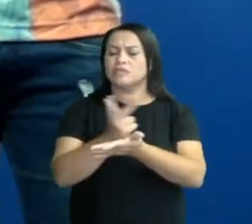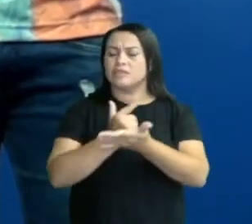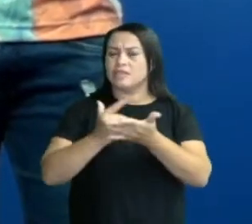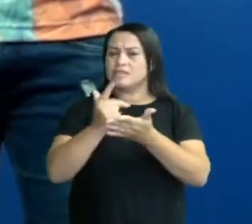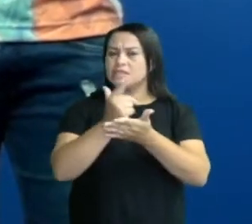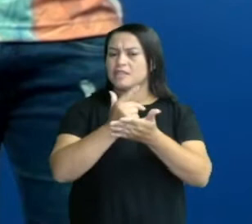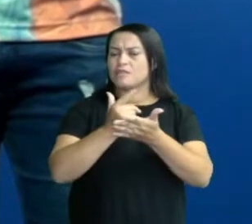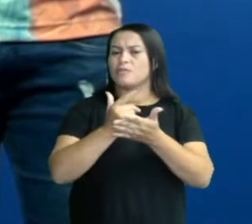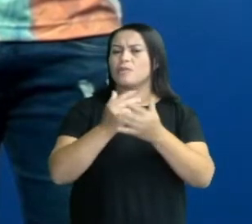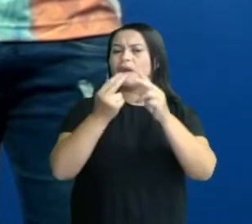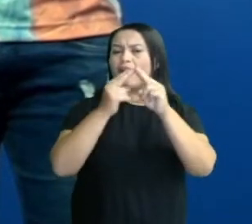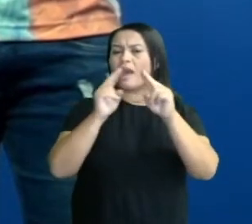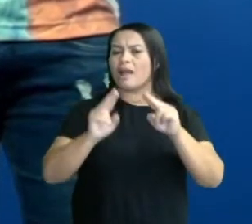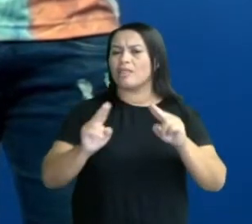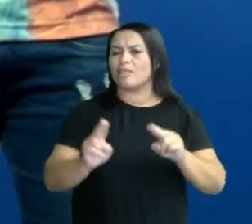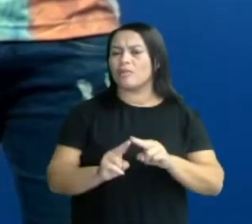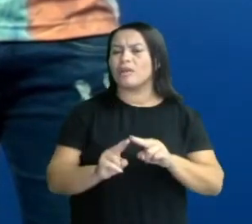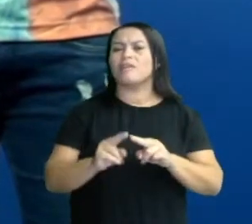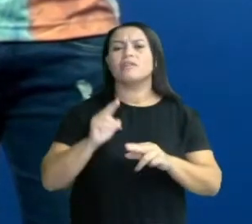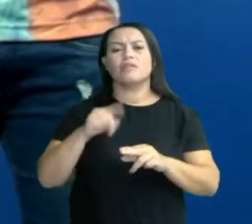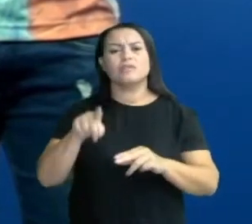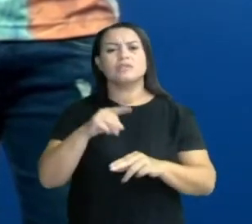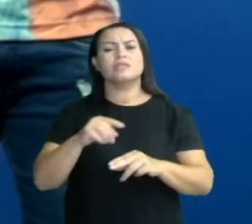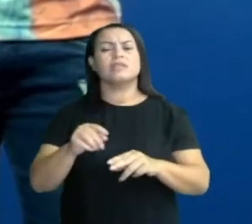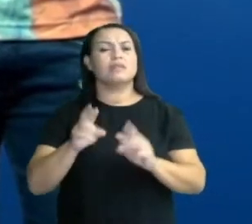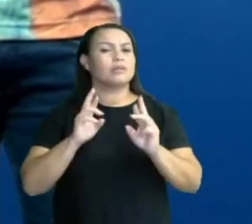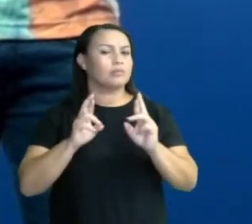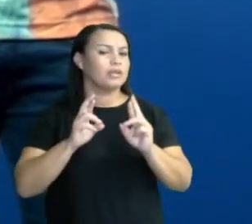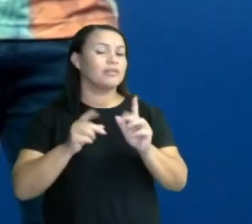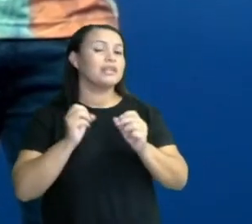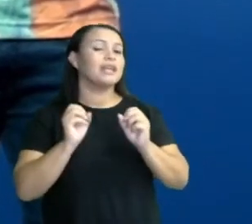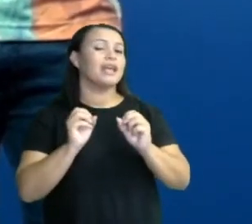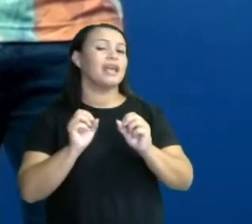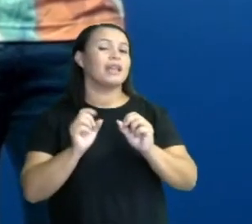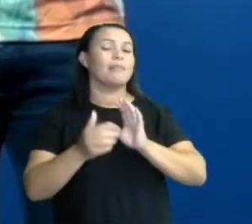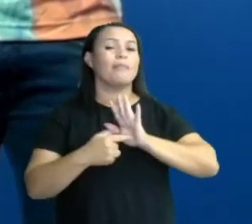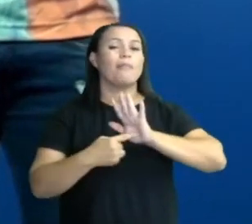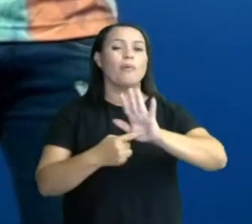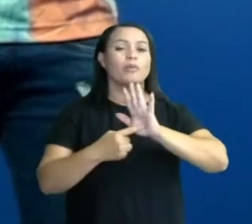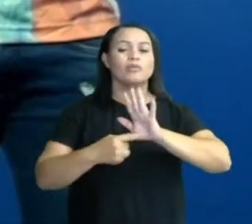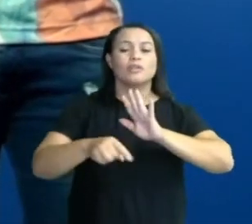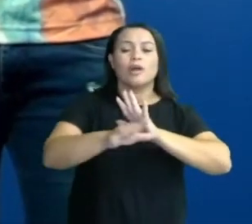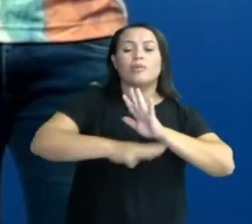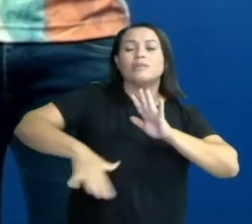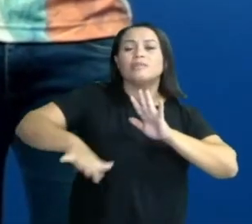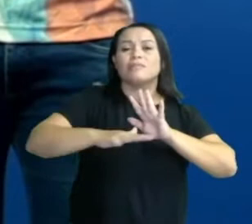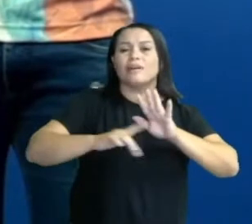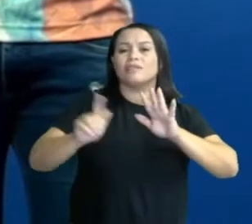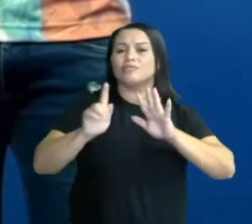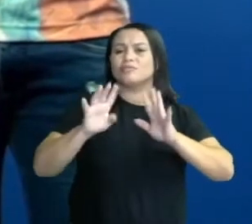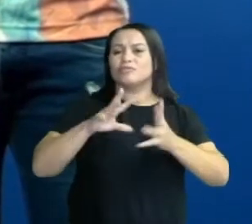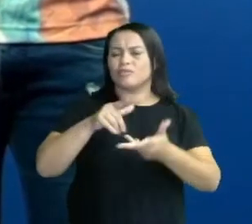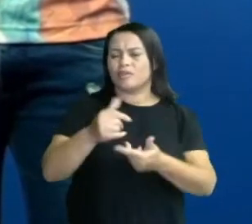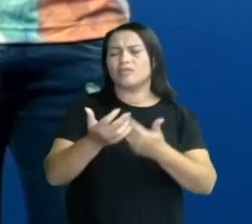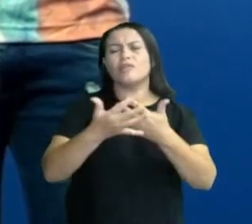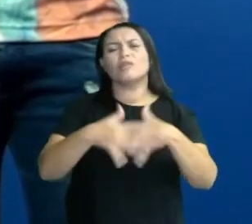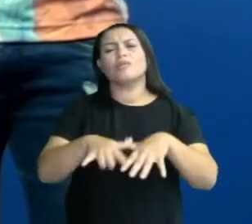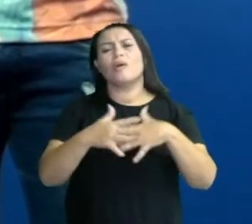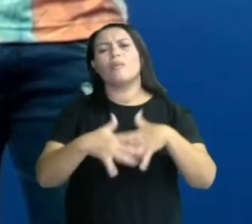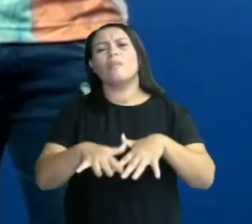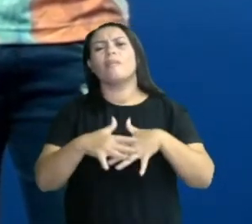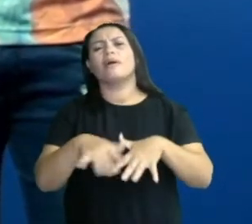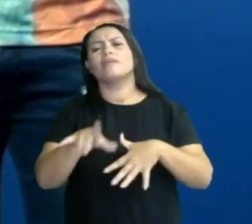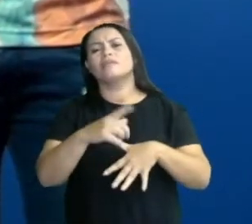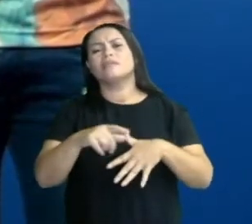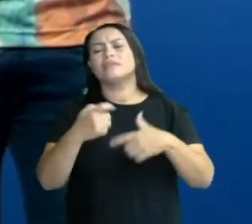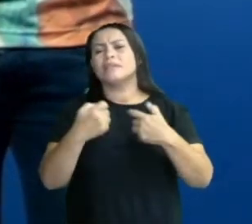ver mais à frente, tudo passa por essa perspectiva de representação do espaço geográfico. Então, naturalmente, é necessário que você